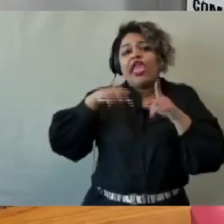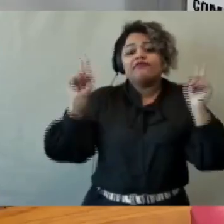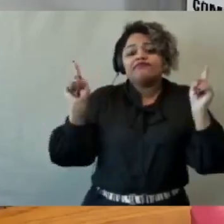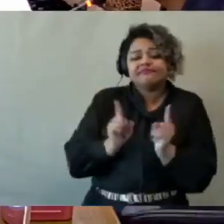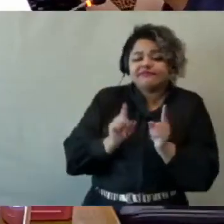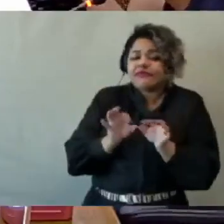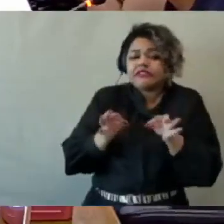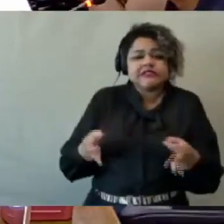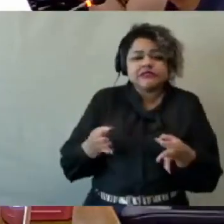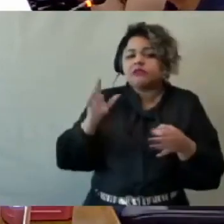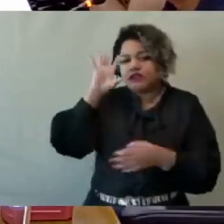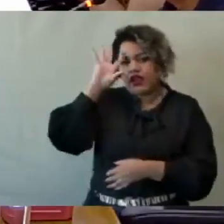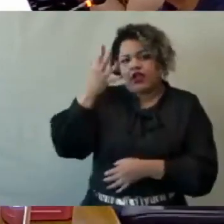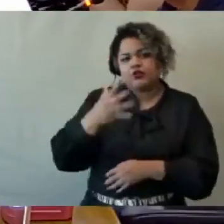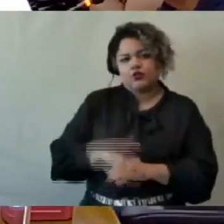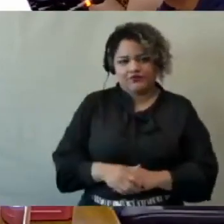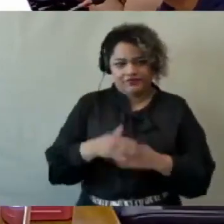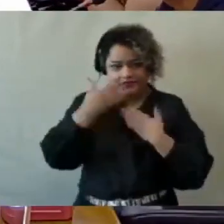obrigado.